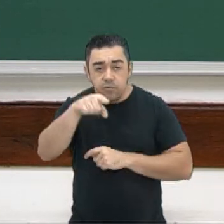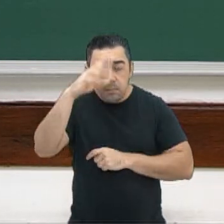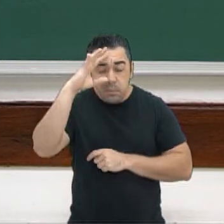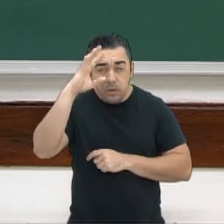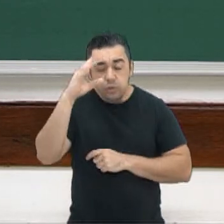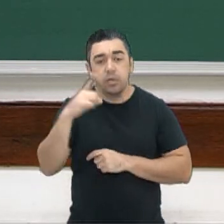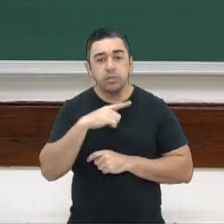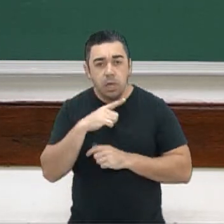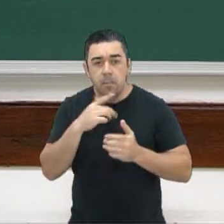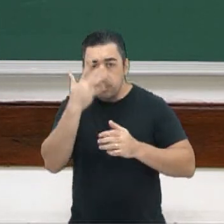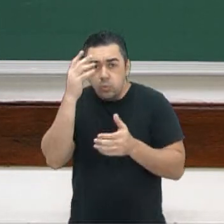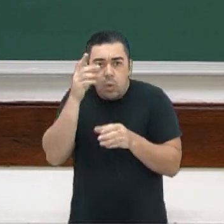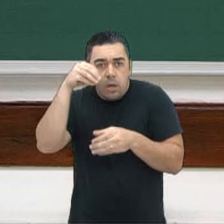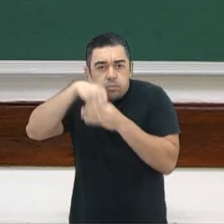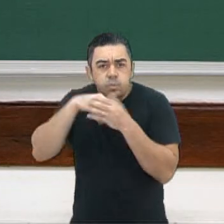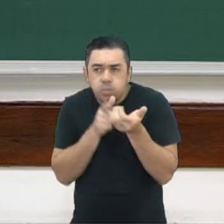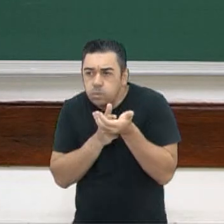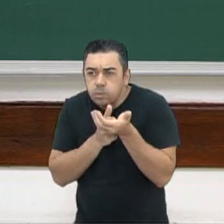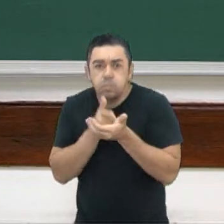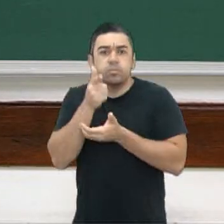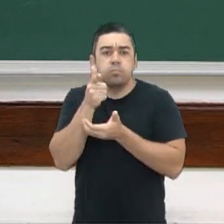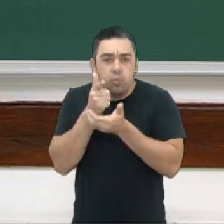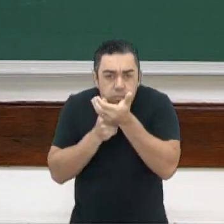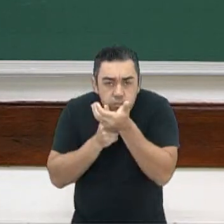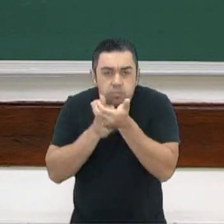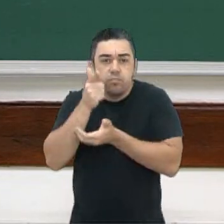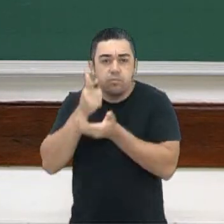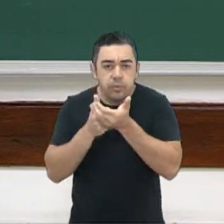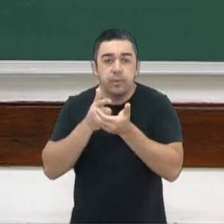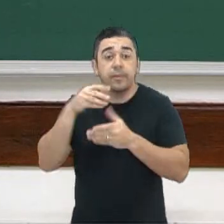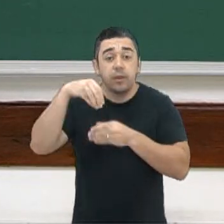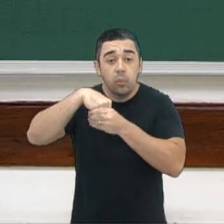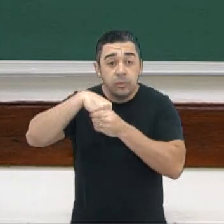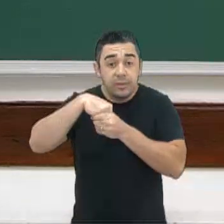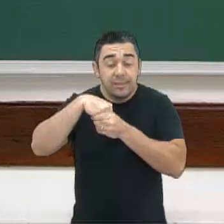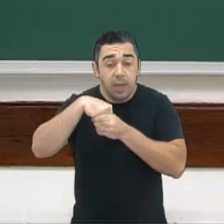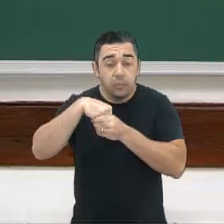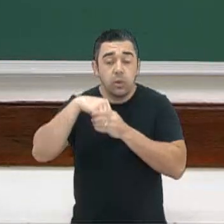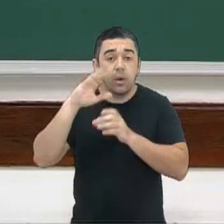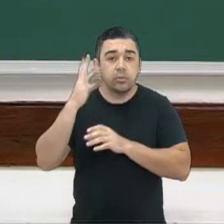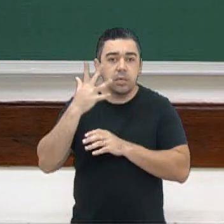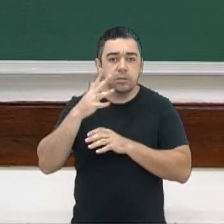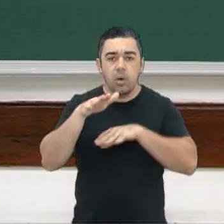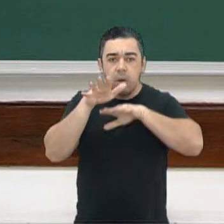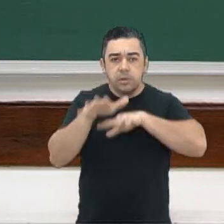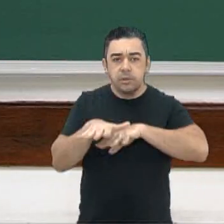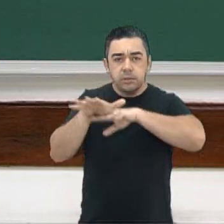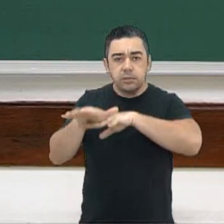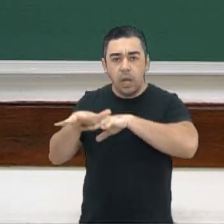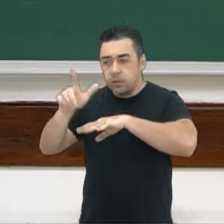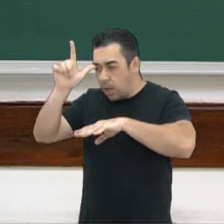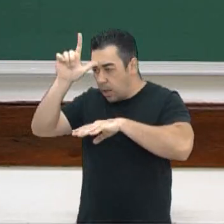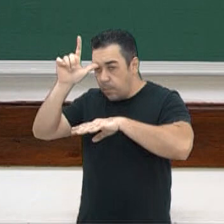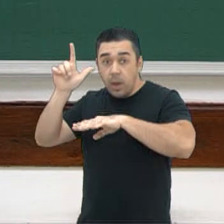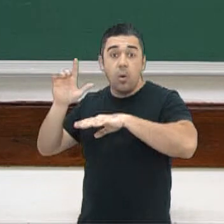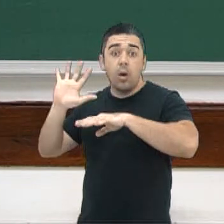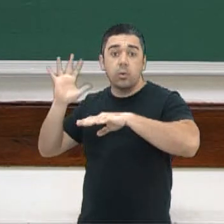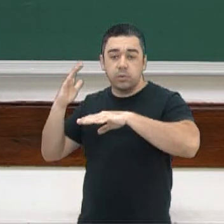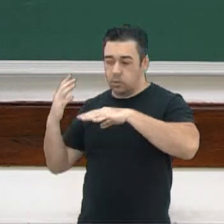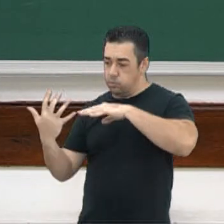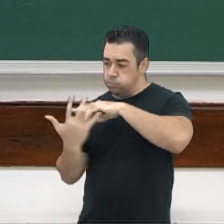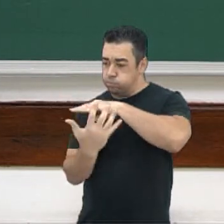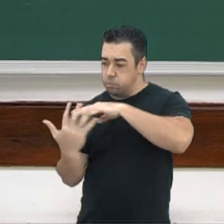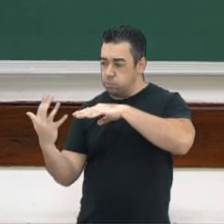imaginar. E como o exército alemão dentro da cidade foi cercada pelas tropas russas e impedida de